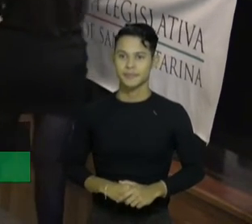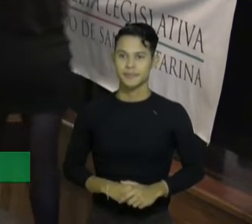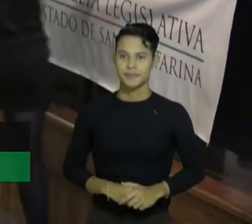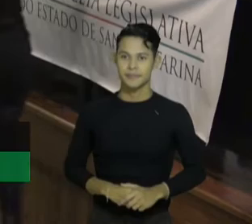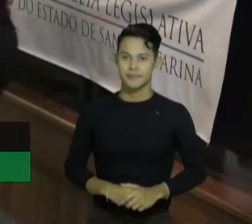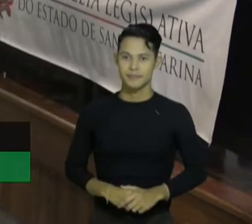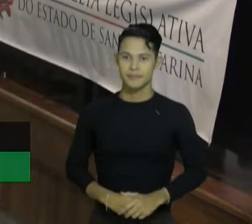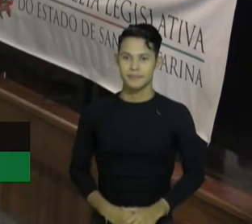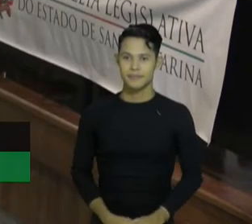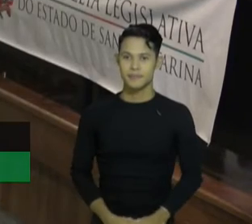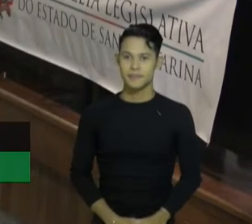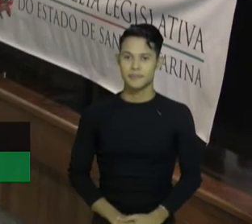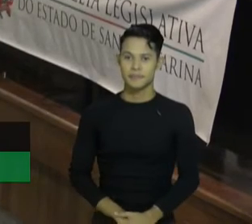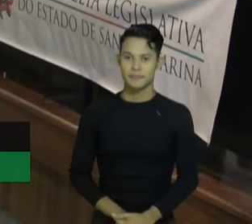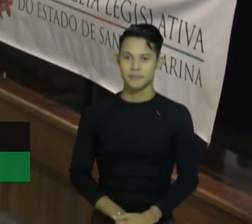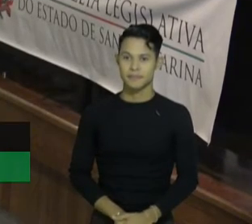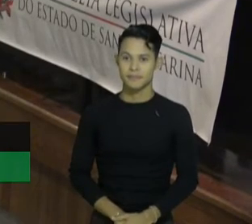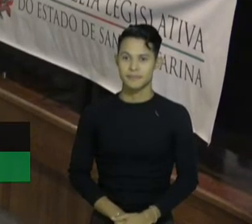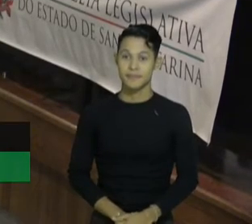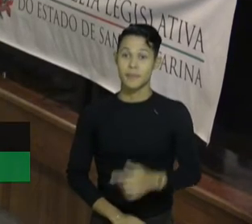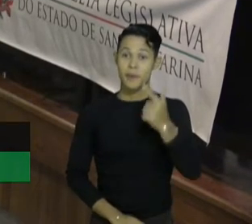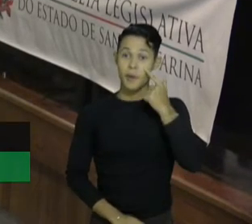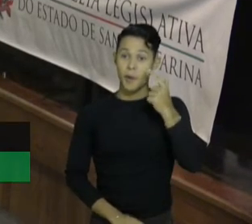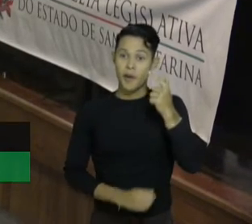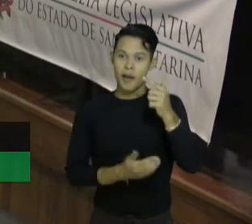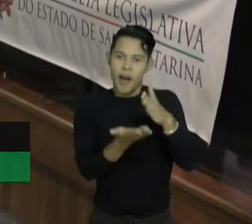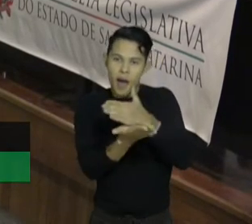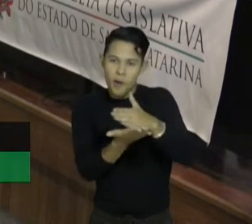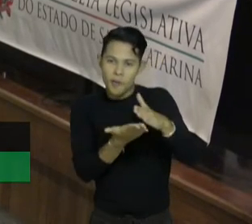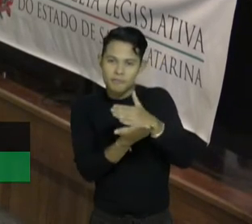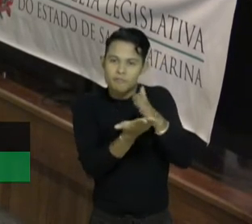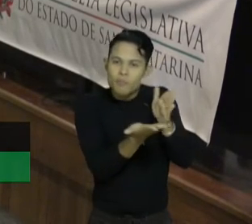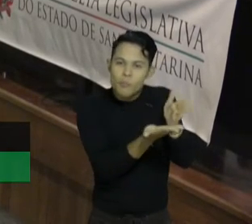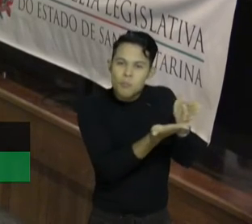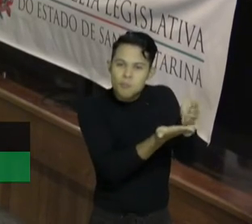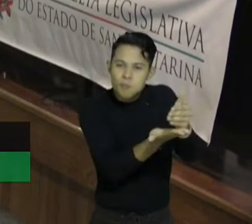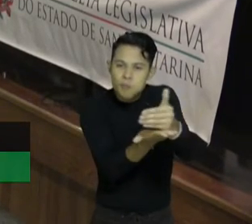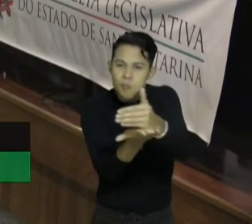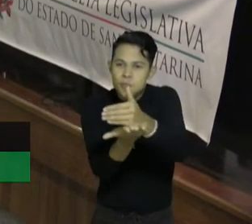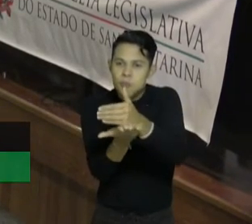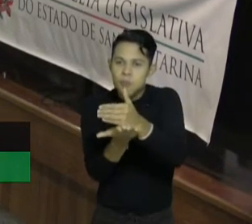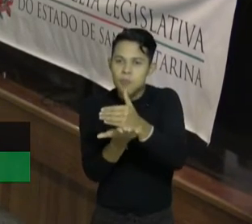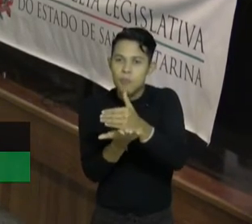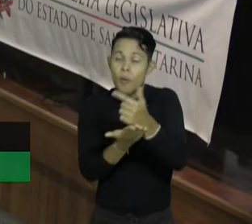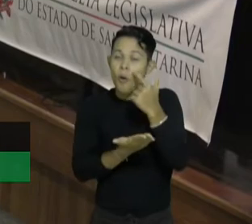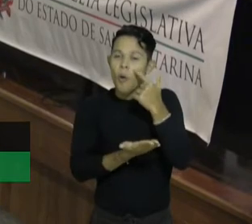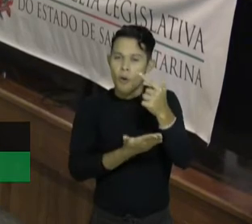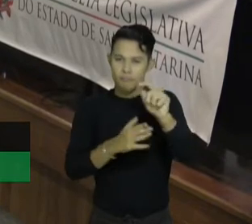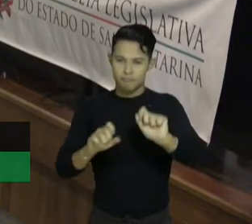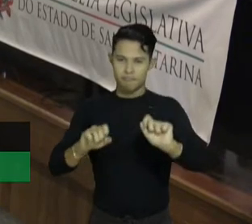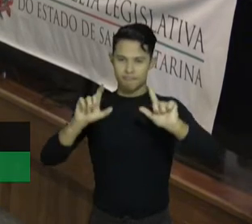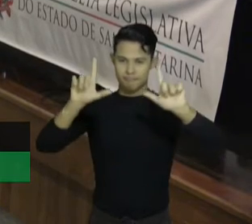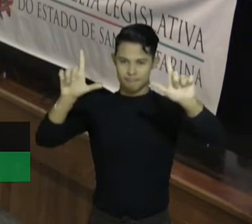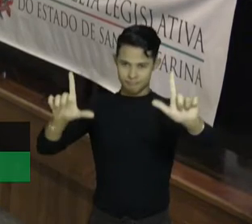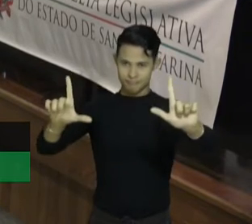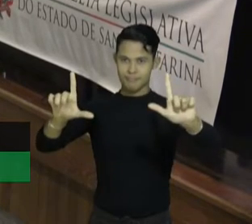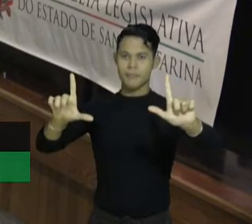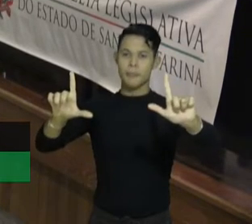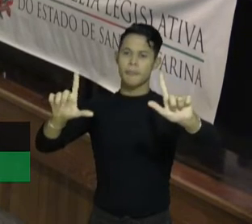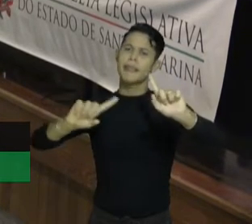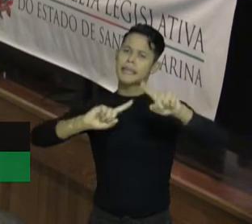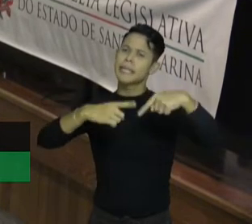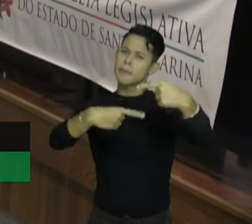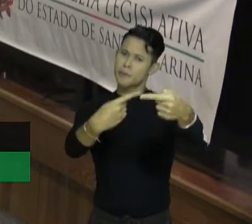tá P esses eram alguns dados né não não esse aqui alguns dados depois eu vou deixar pros